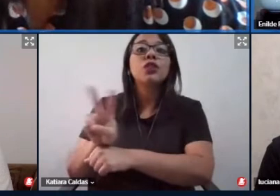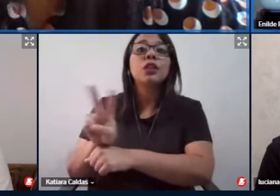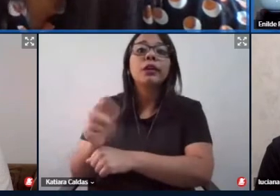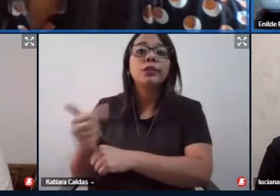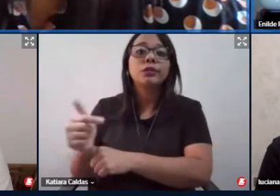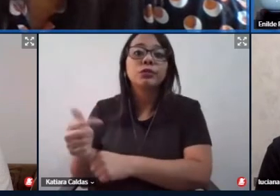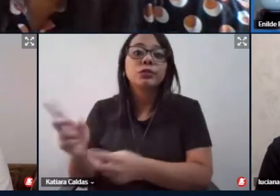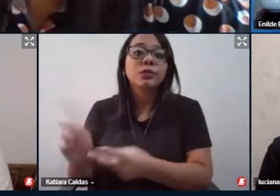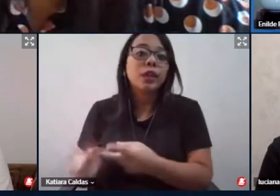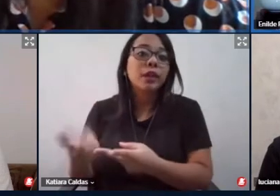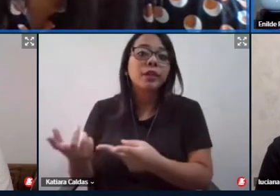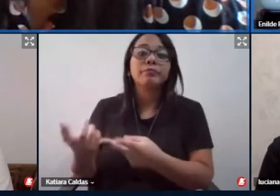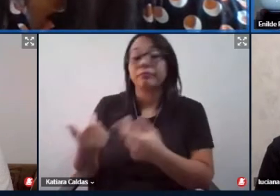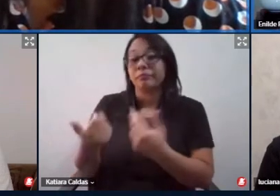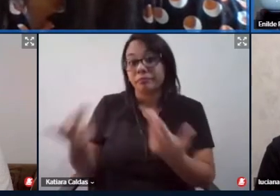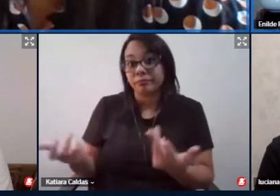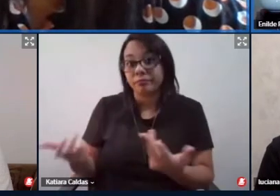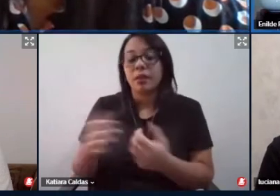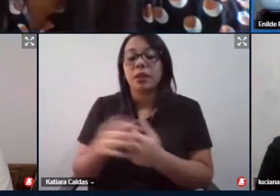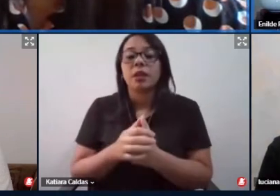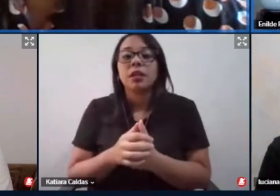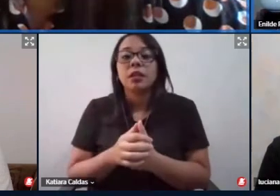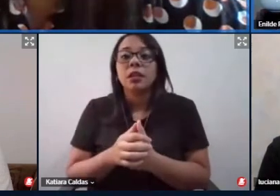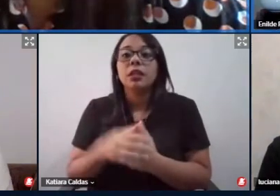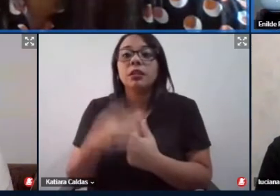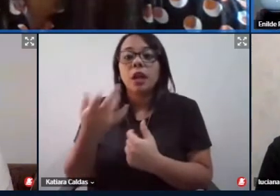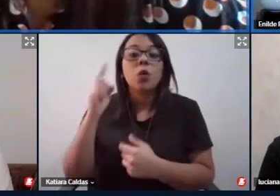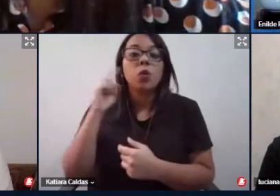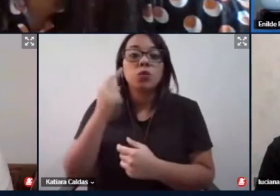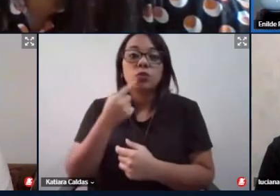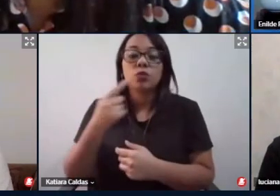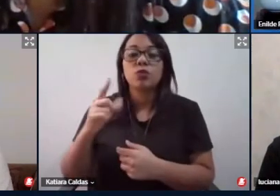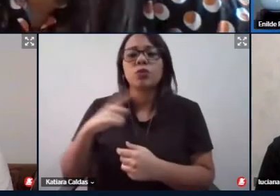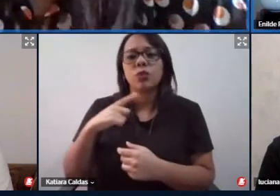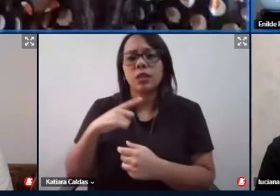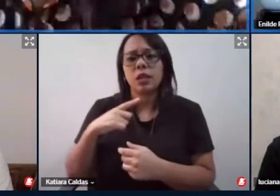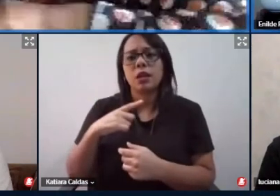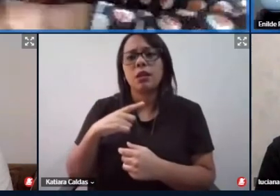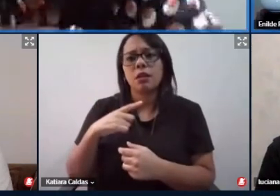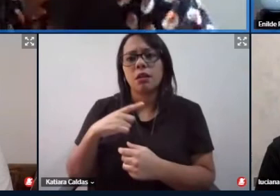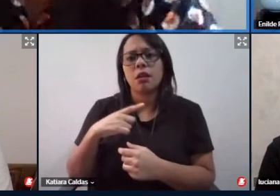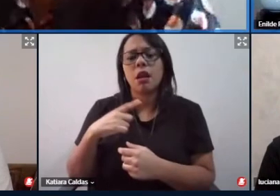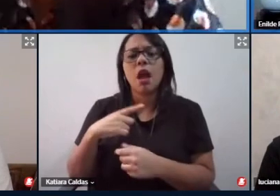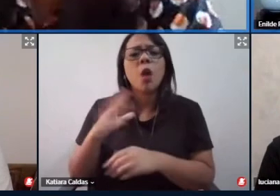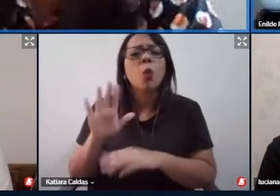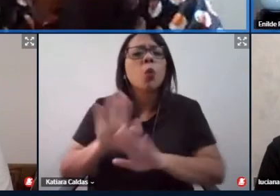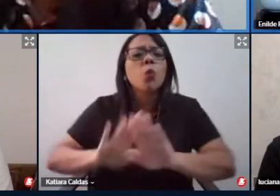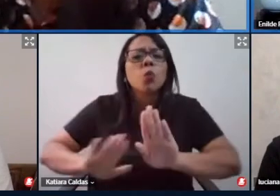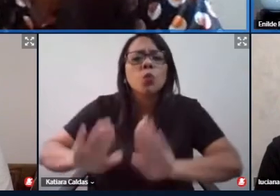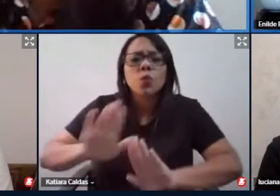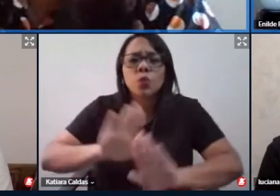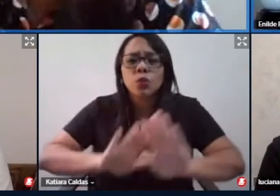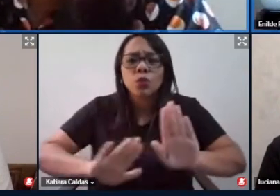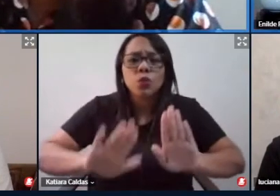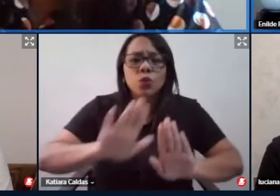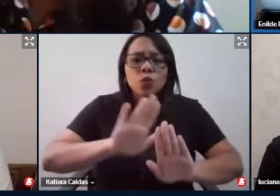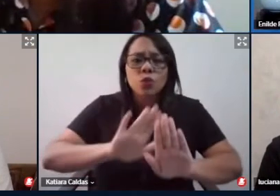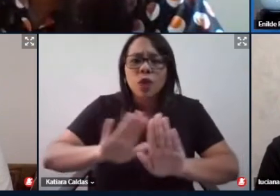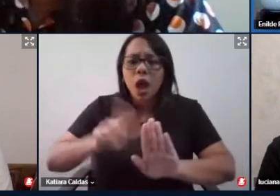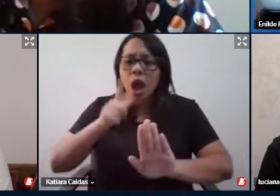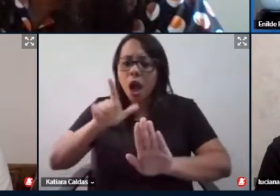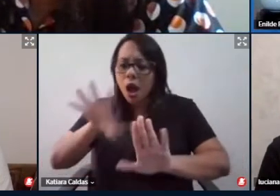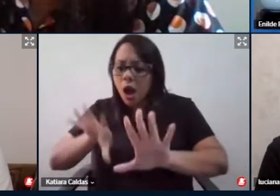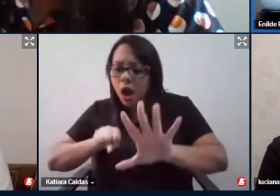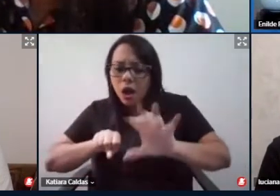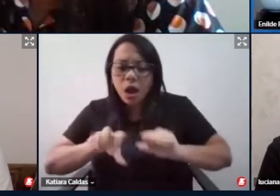tomar conta. E eles são, os surdos têm um zelo pela aquisição de coisas, então